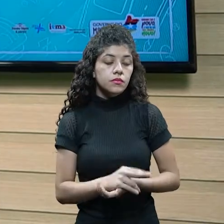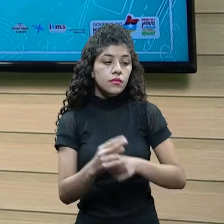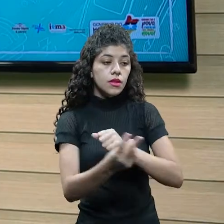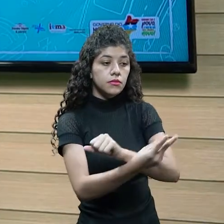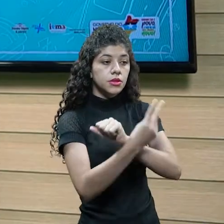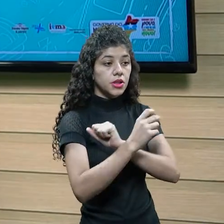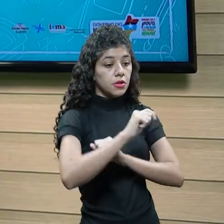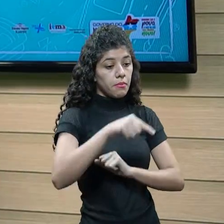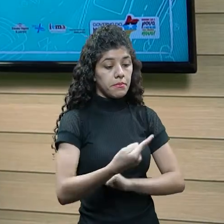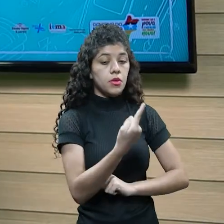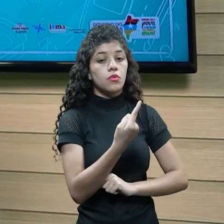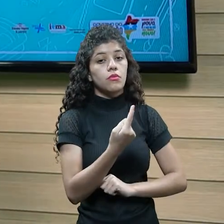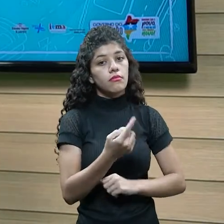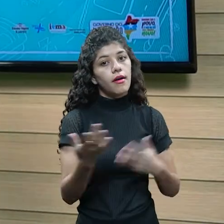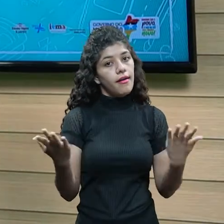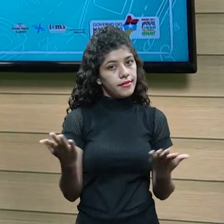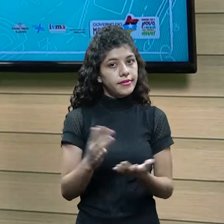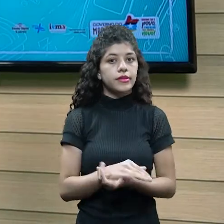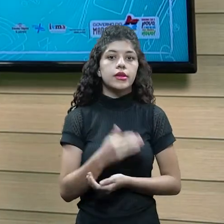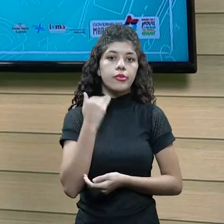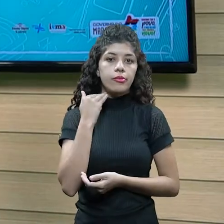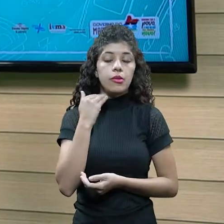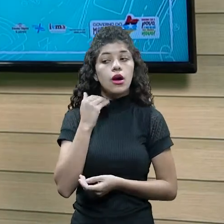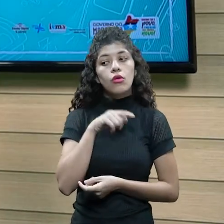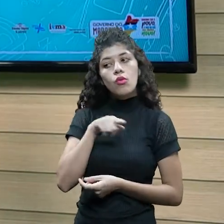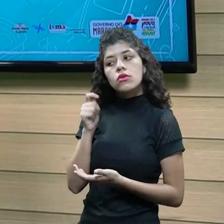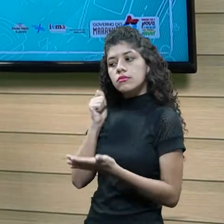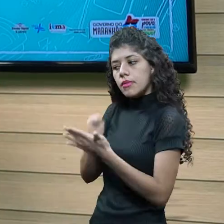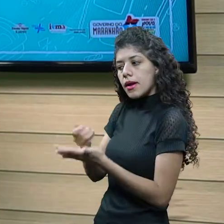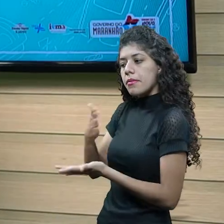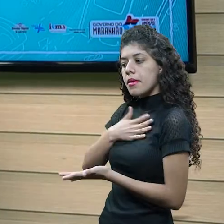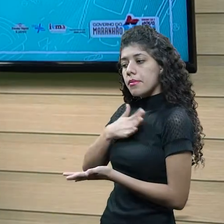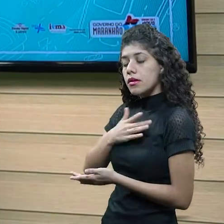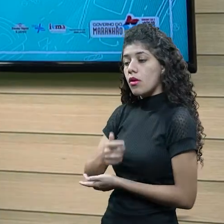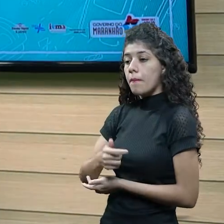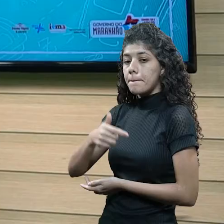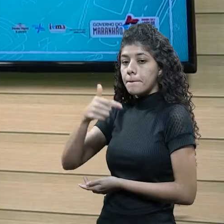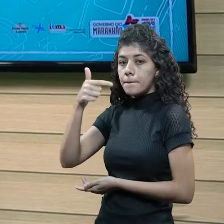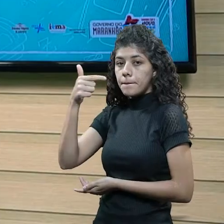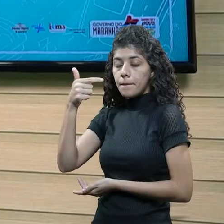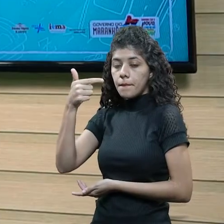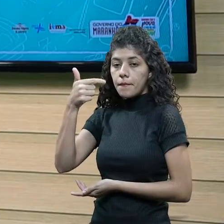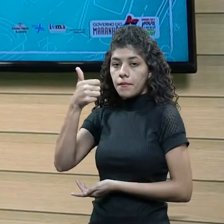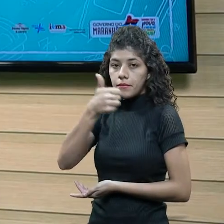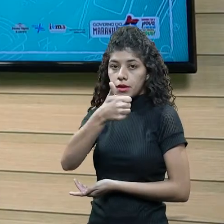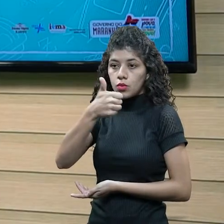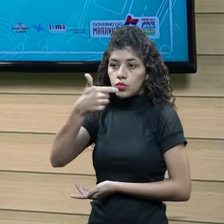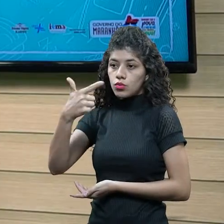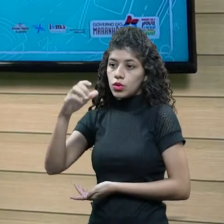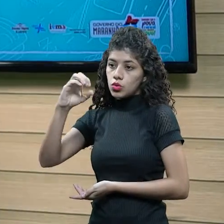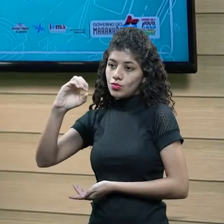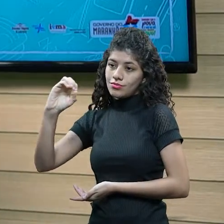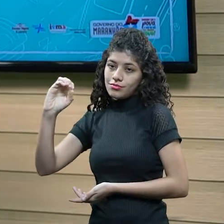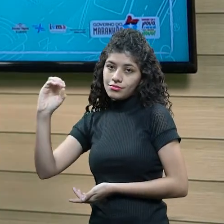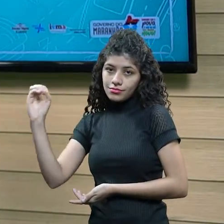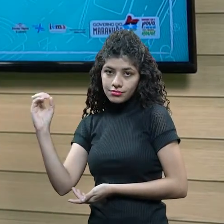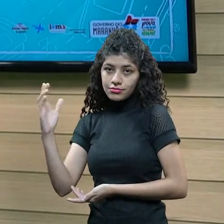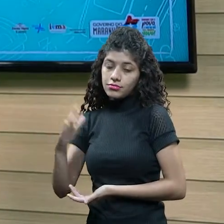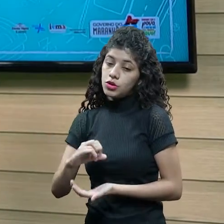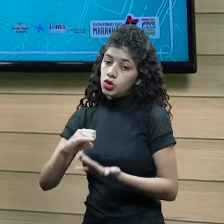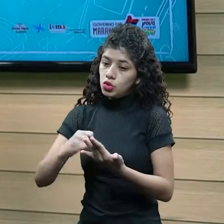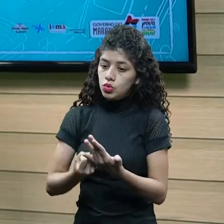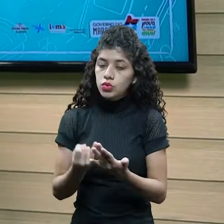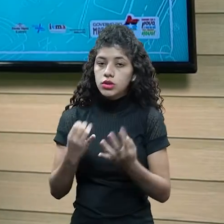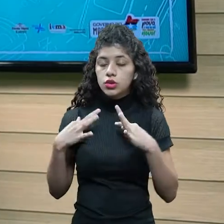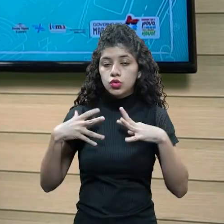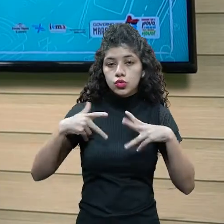Luiz Guterres, você vai ter que me pagar 1.200. O que eu vou pagar mais? R$200. Então juros é tudo aquilo que eu vou pagar mais